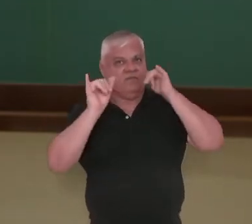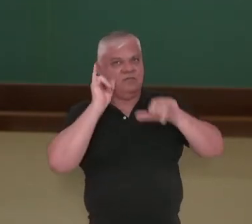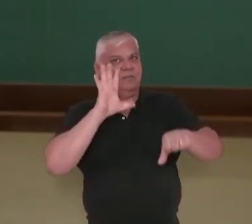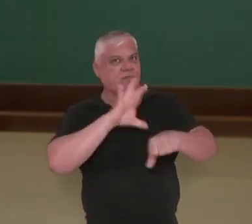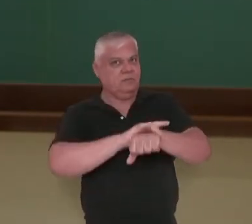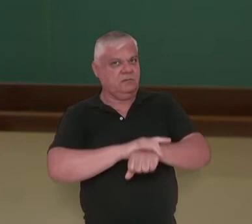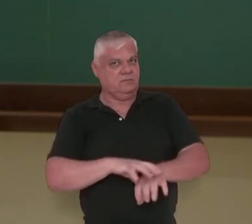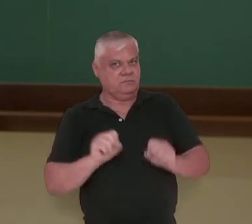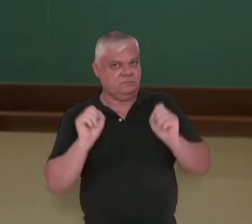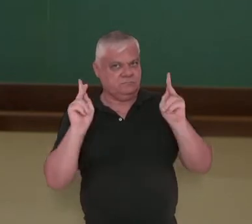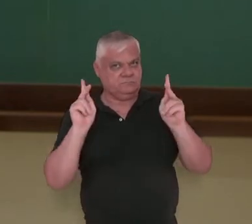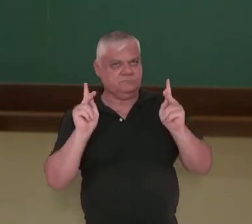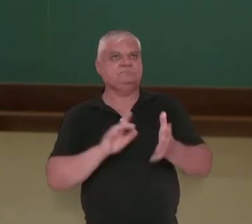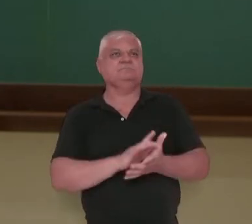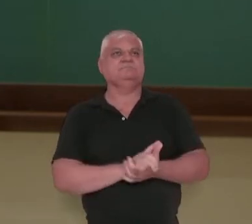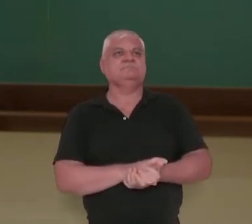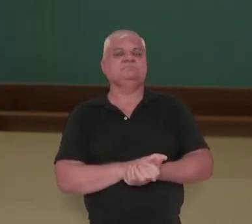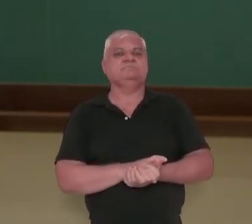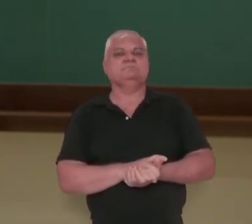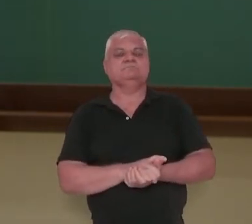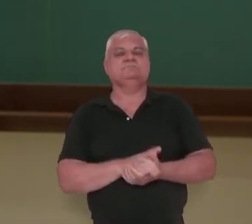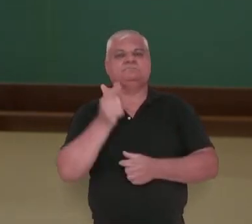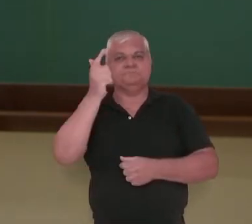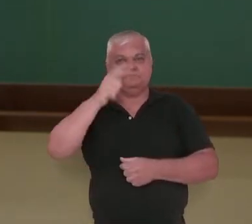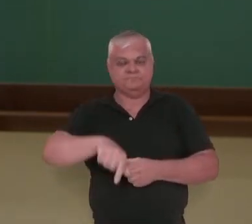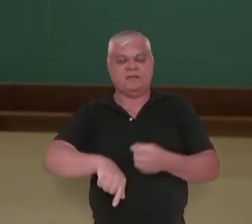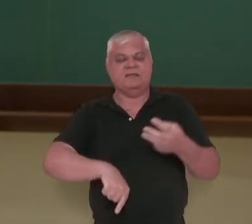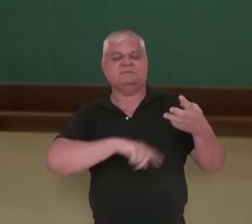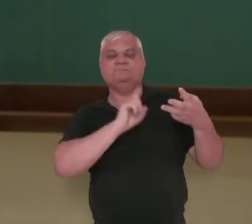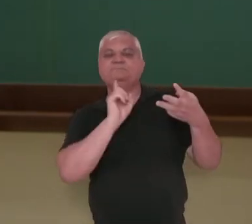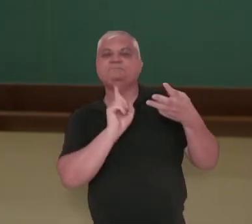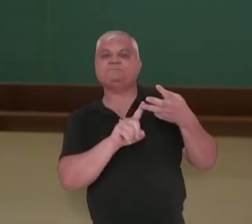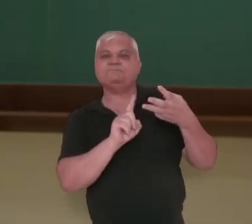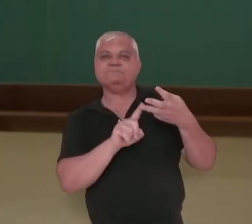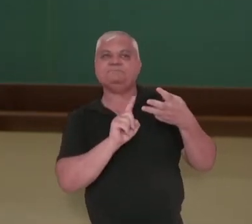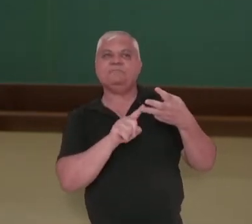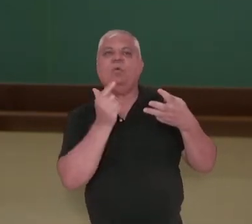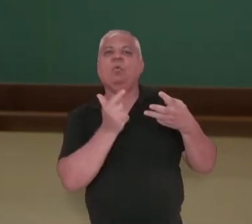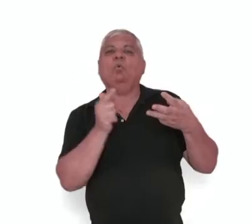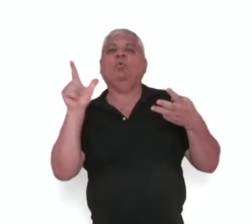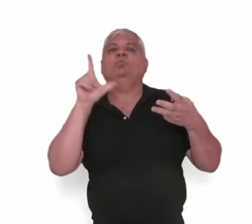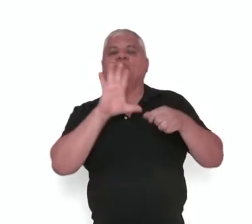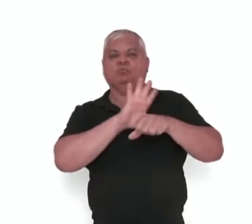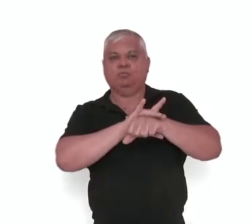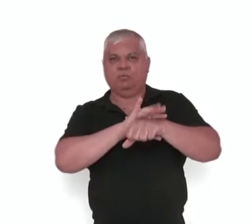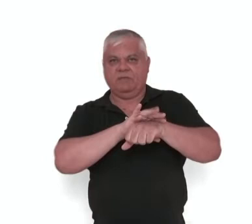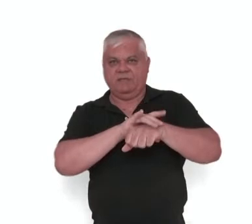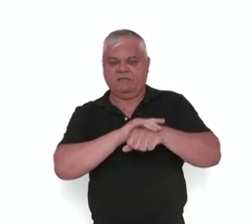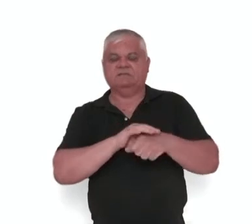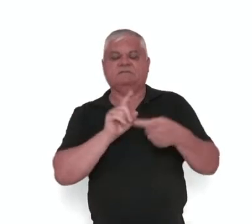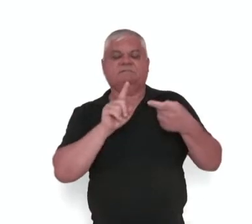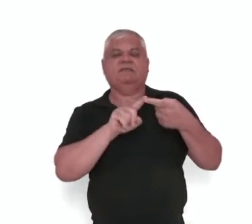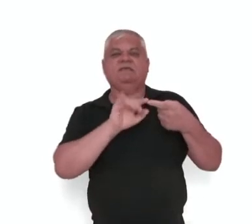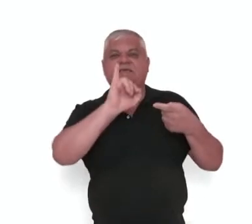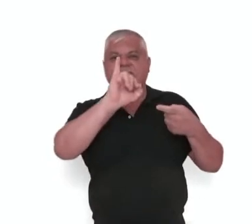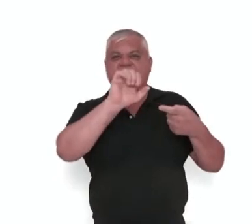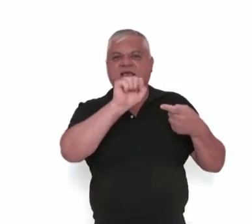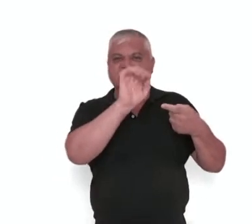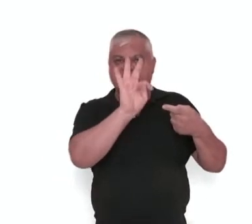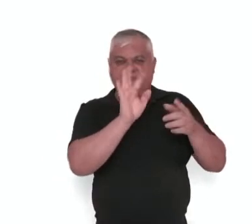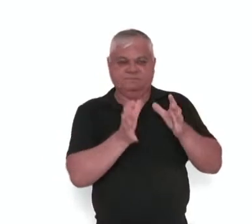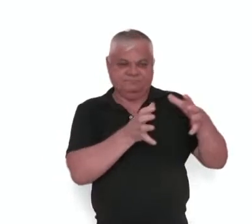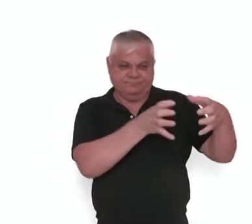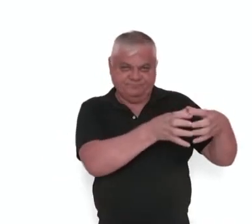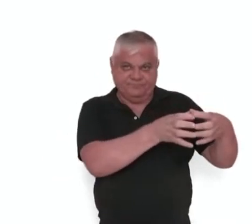Ok? Bora lá então, conhecendo, né? Agora vamos falar de uma doença. Falamos das ISTs. Vamos falar